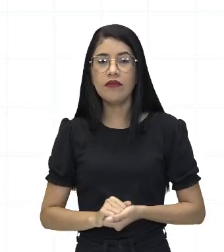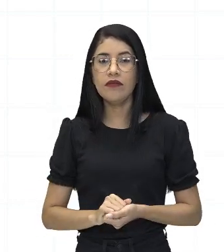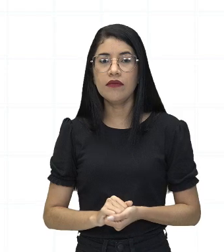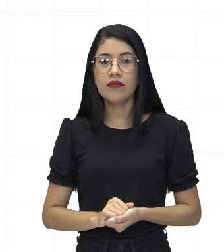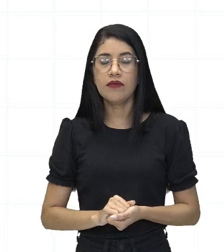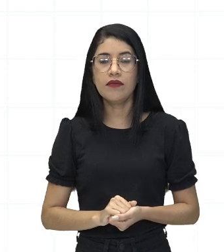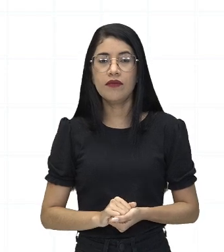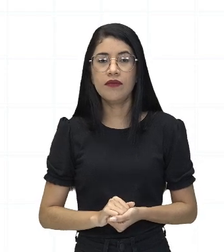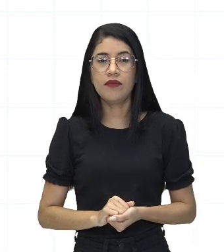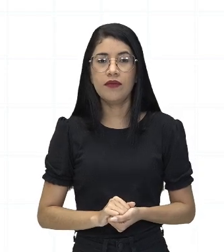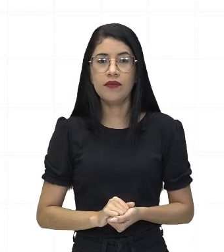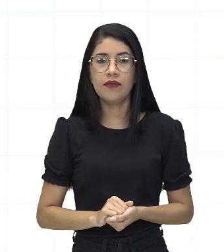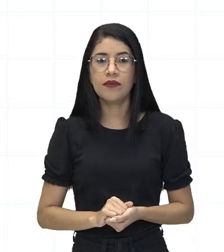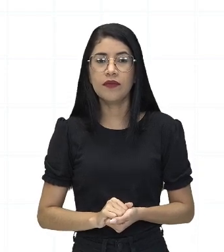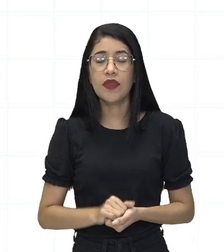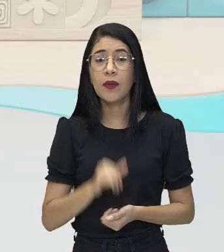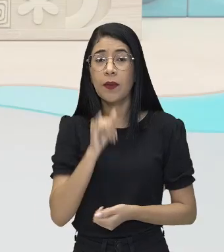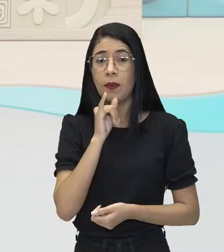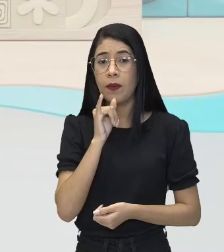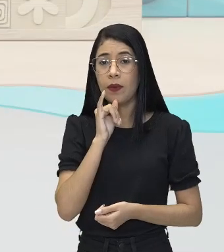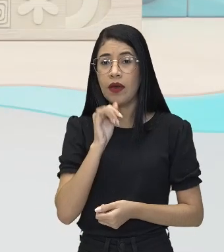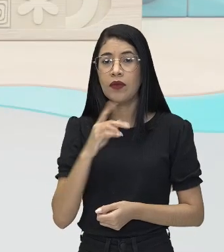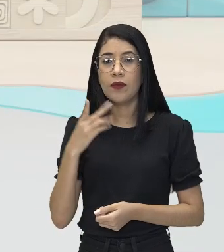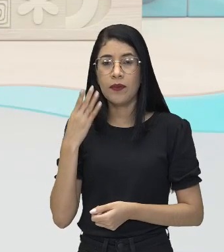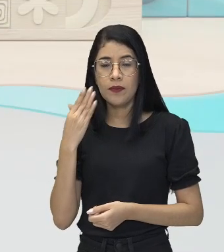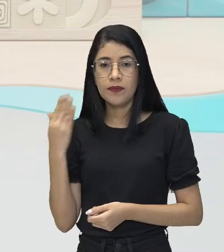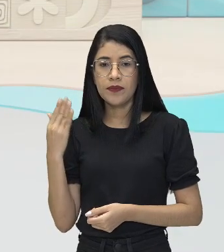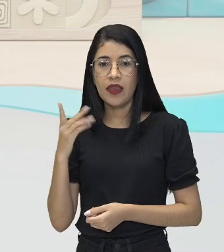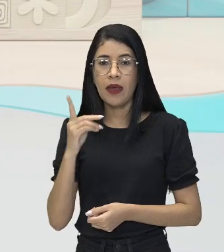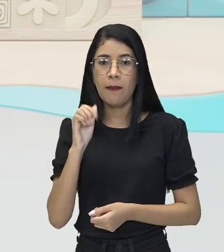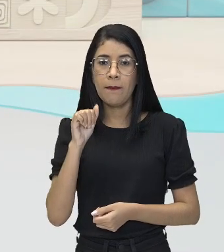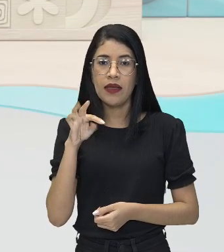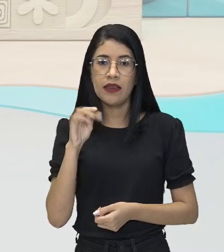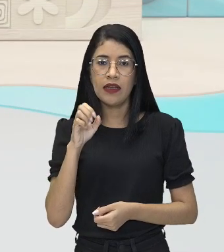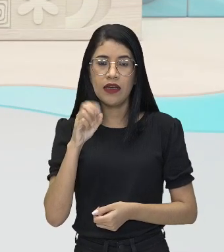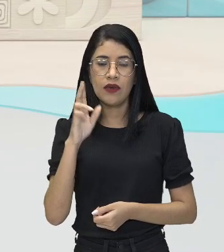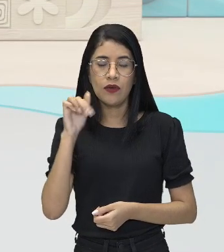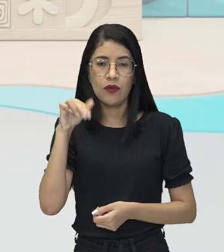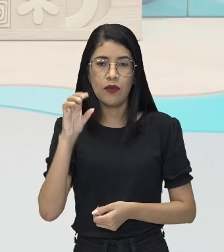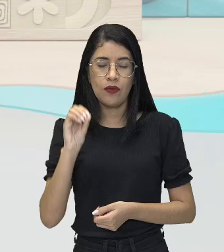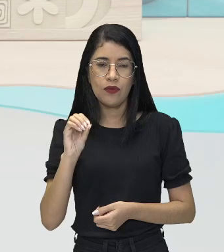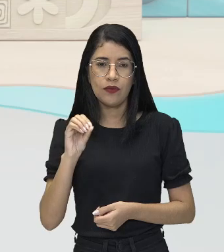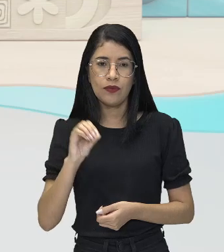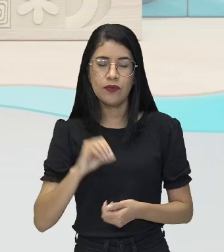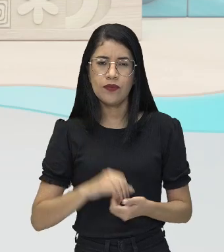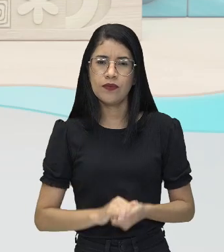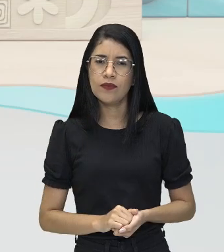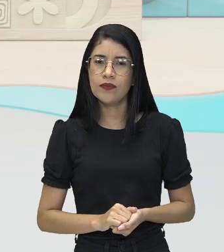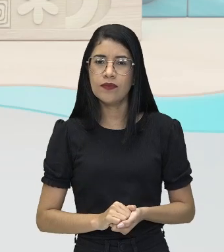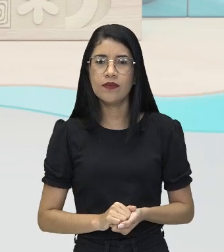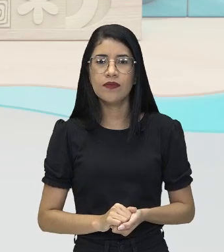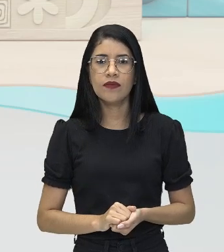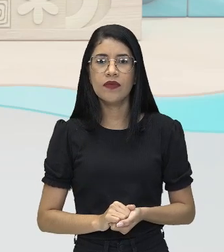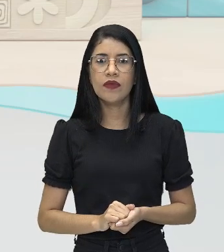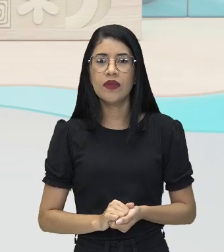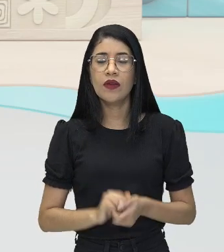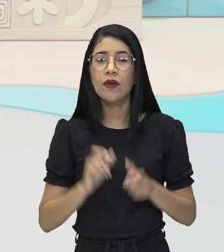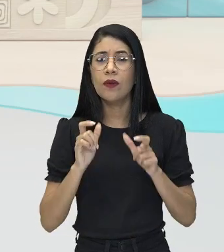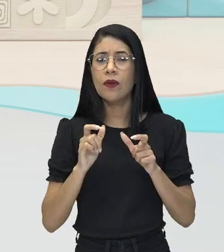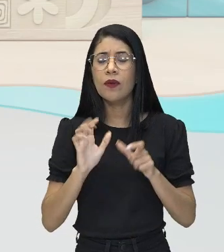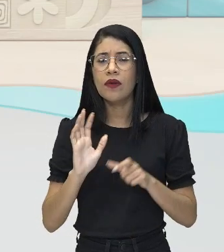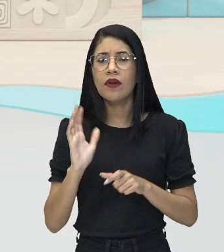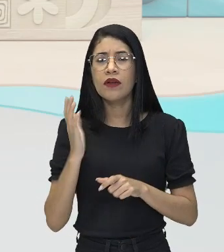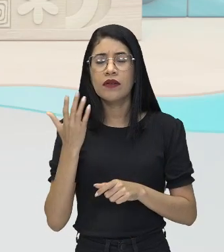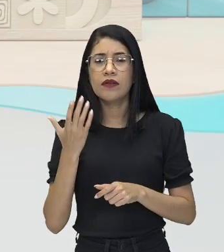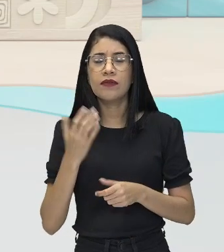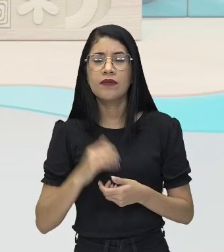Aqui nós temos um exemplo do Panteão, né? Do Panteão, quer dizer, desculpa, qual foi o